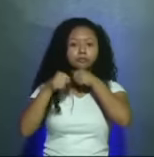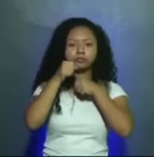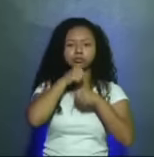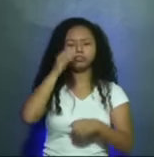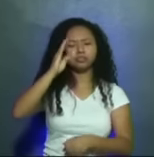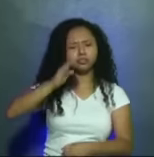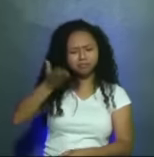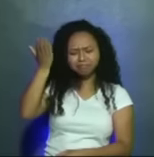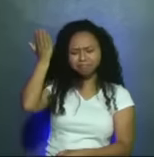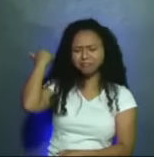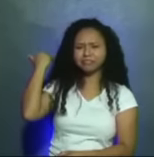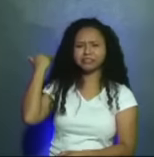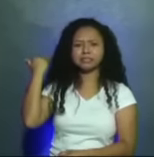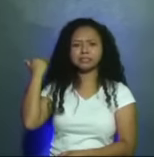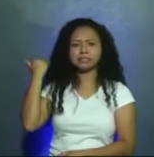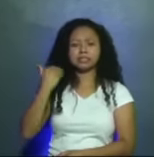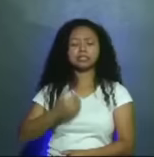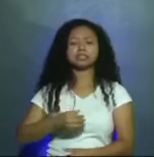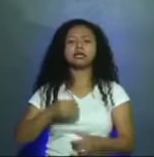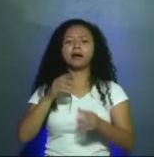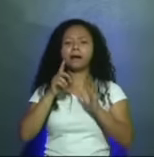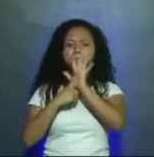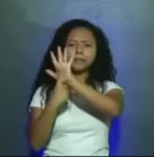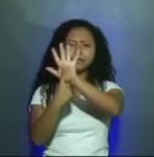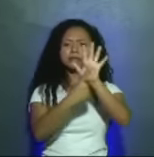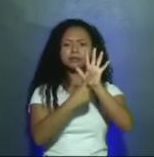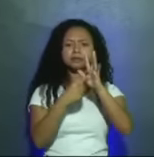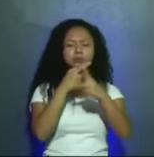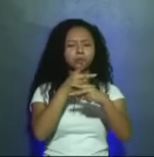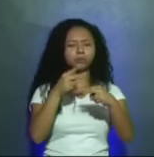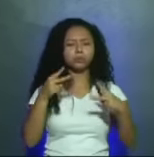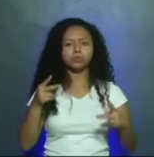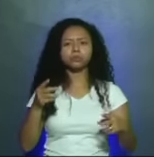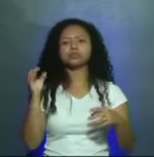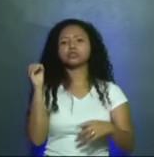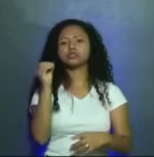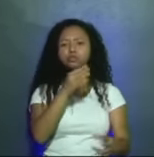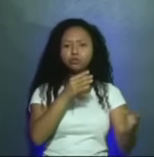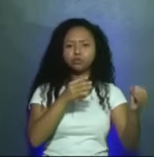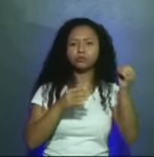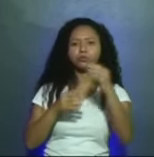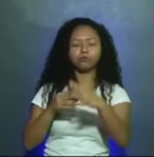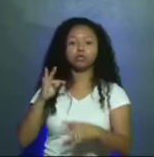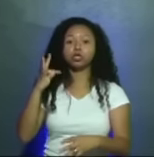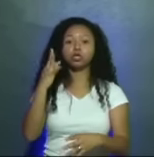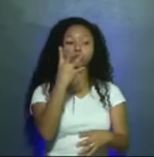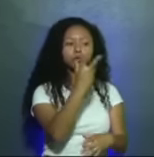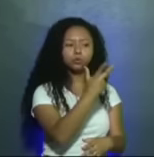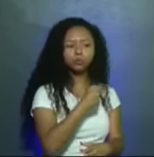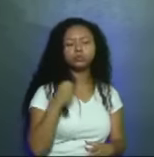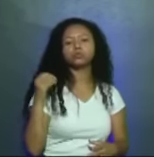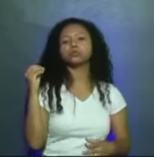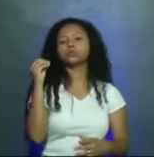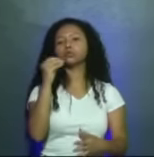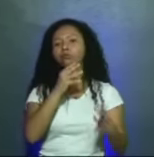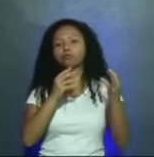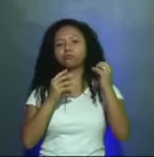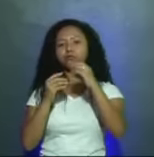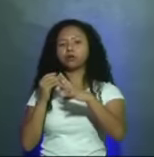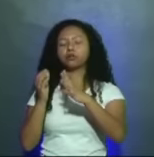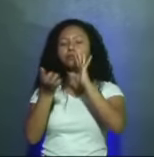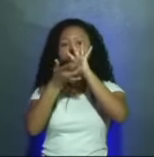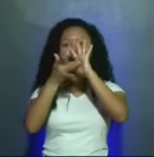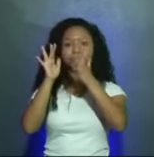que surgiram coisas novas. Tudo se fez novo com Jesus agora. Com